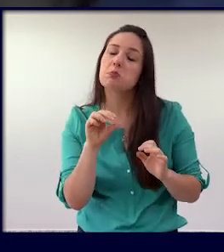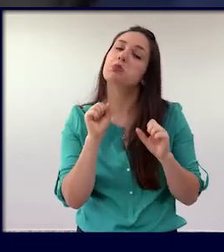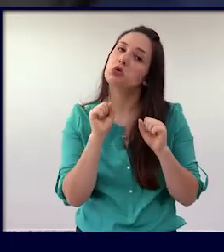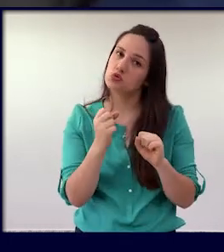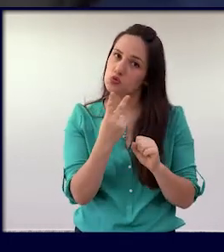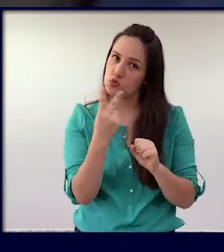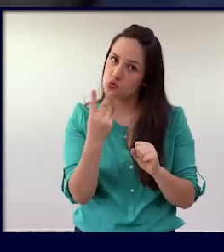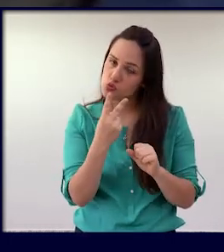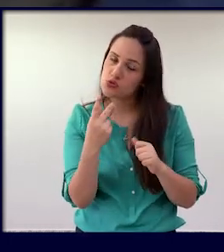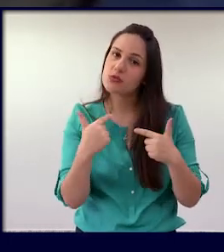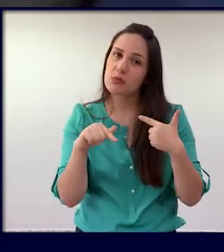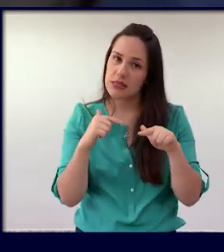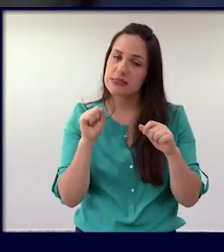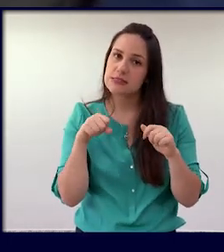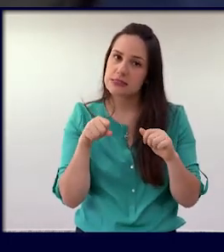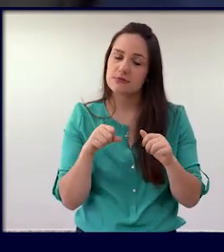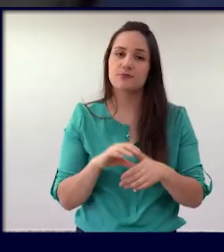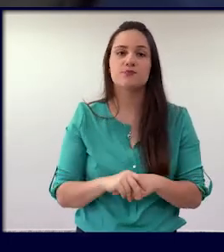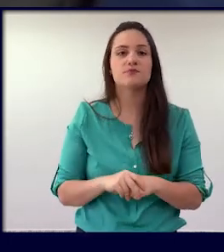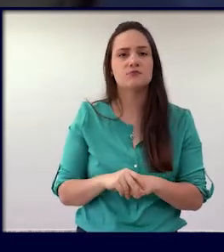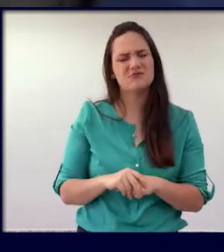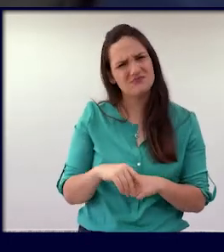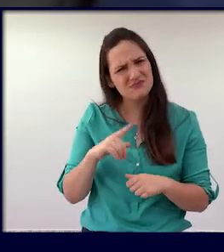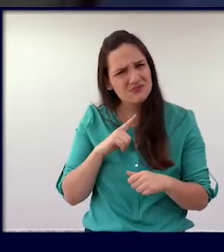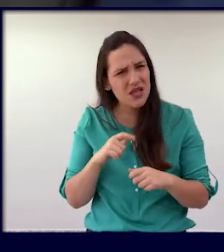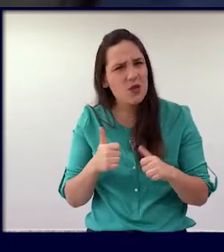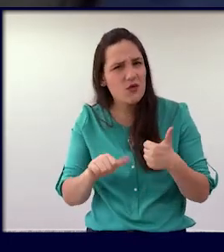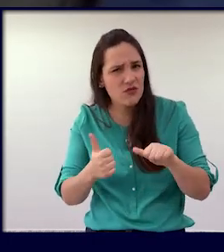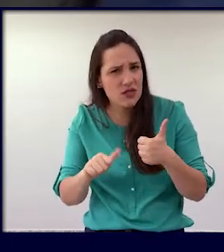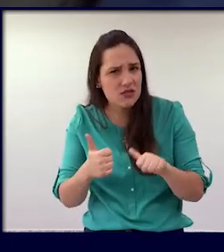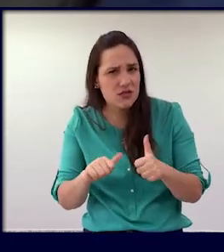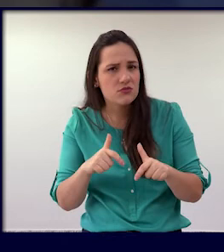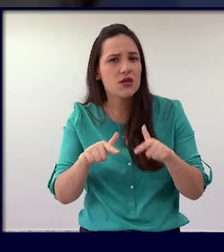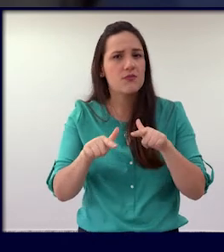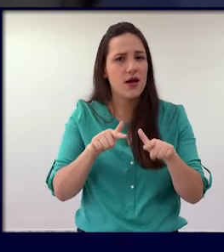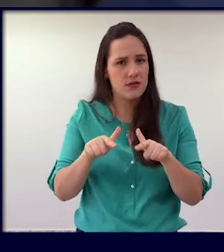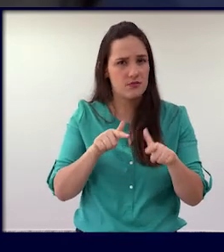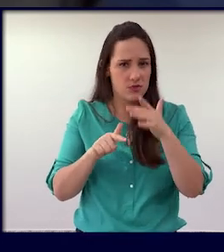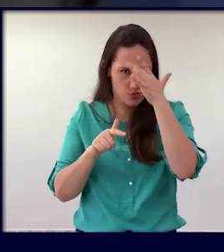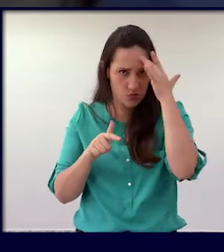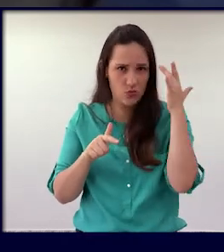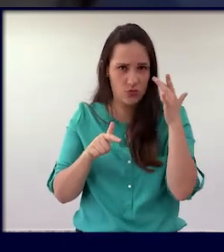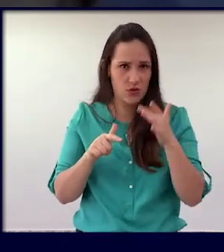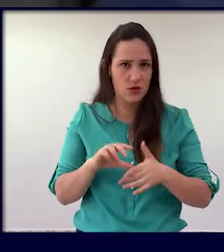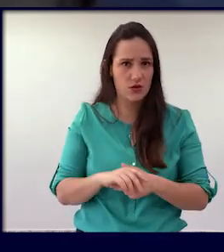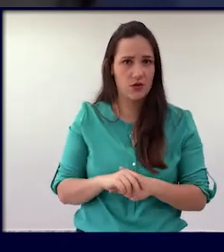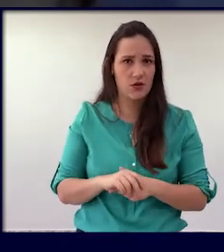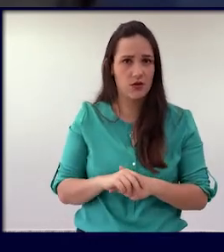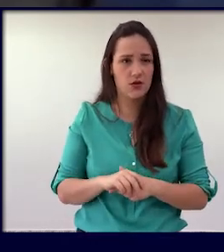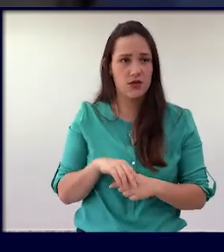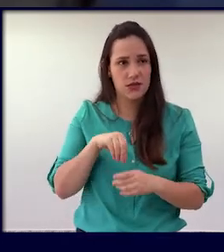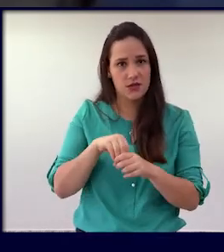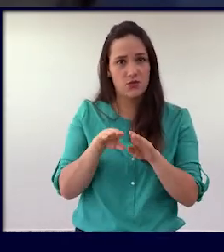no segundo turno também. Certo. E existe algum tipo de avaliação do trabalho do mesário?